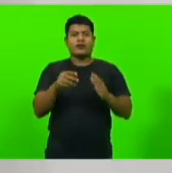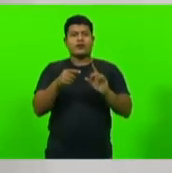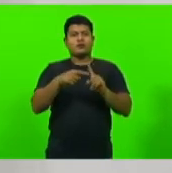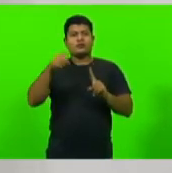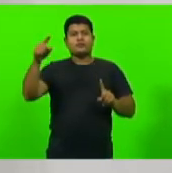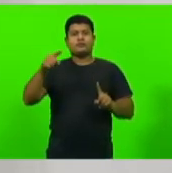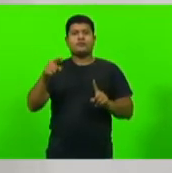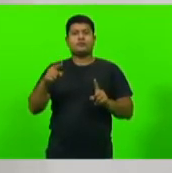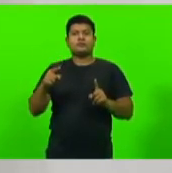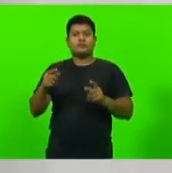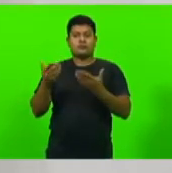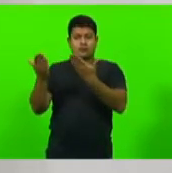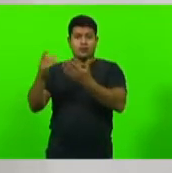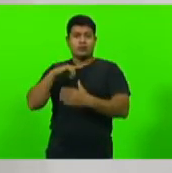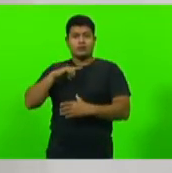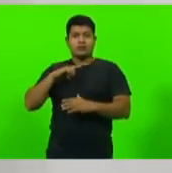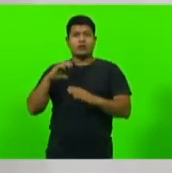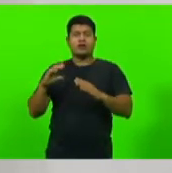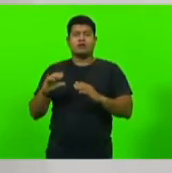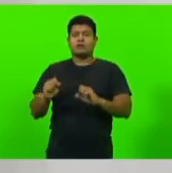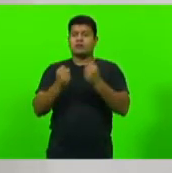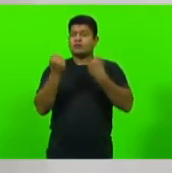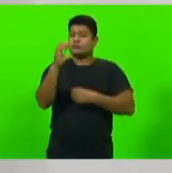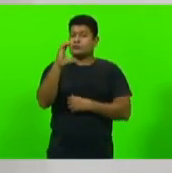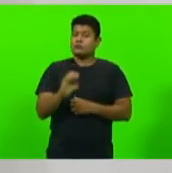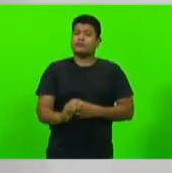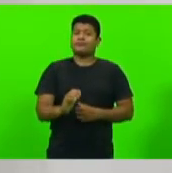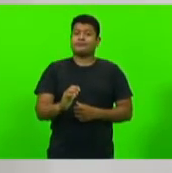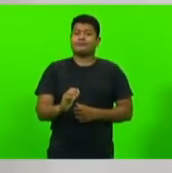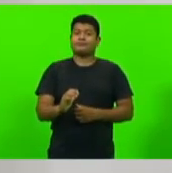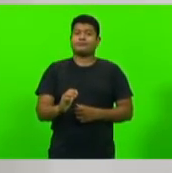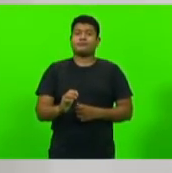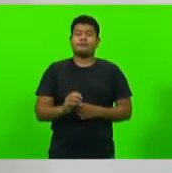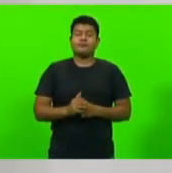Civil, que nós fizemos à época, e